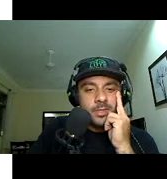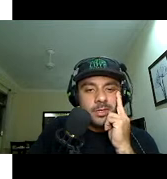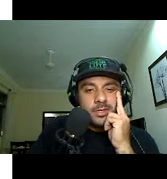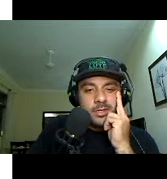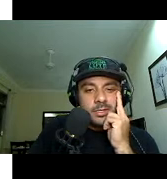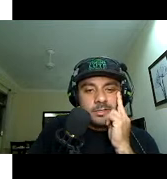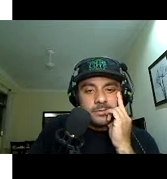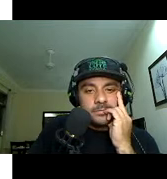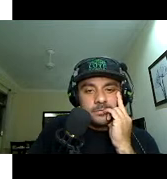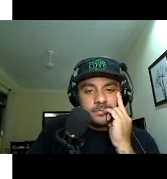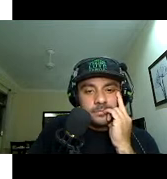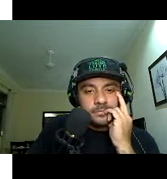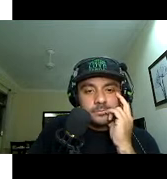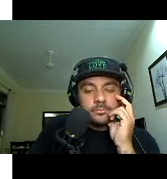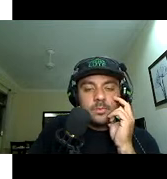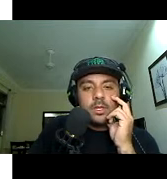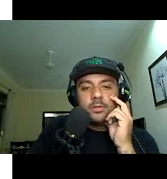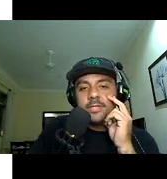bem